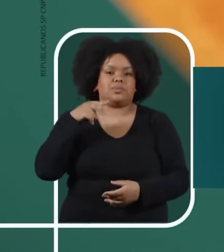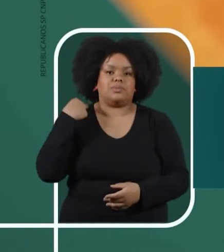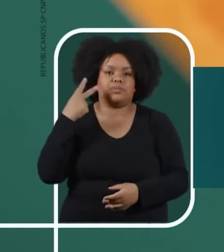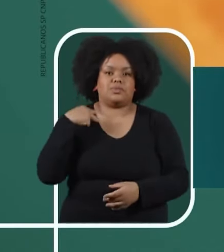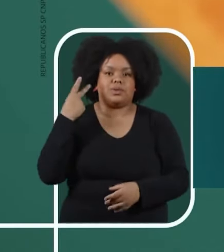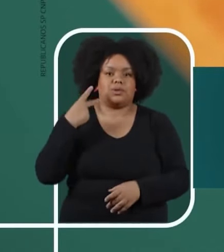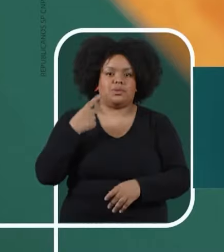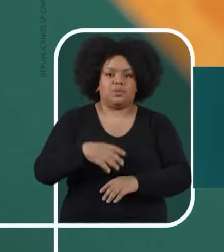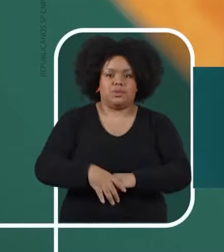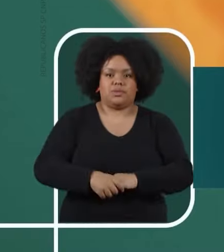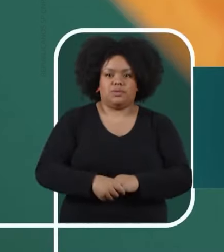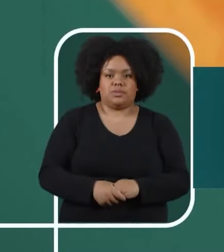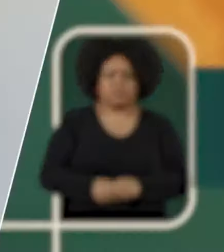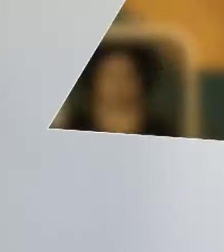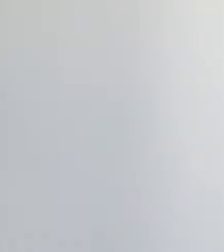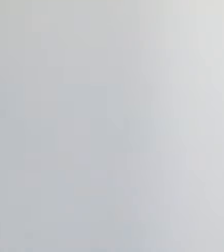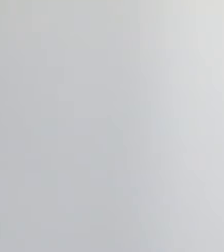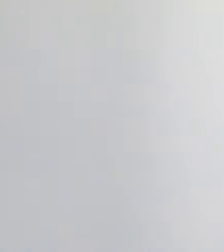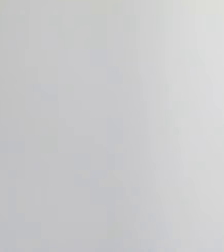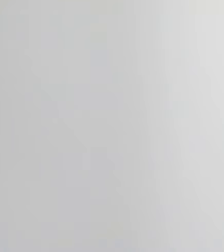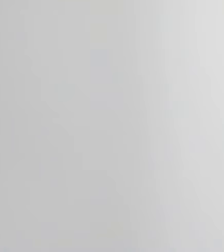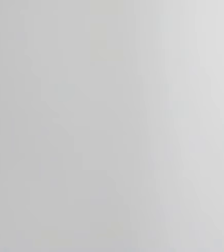10-888.